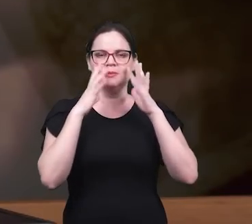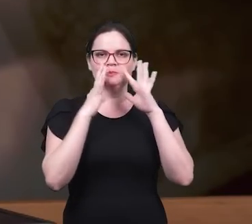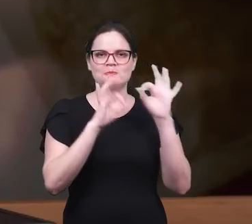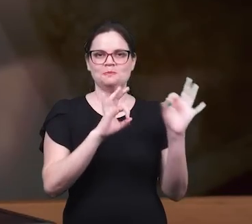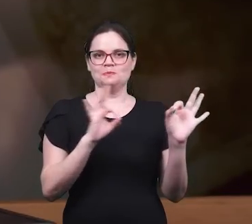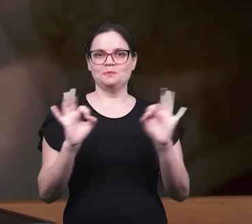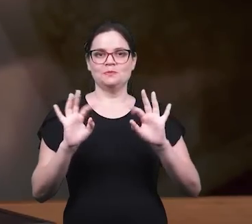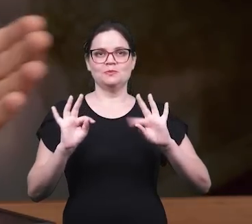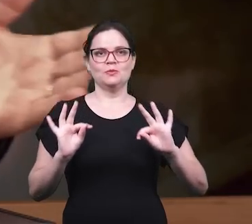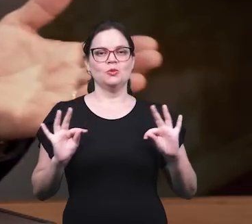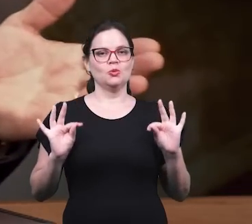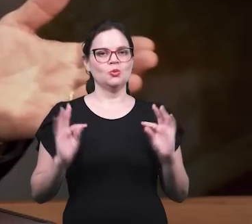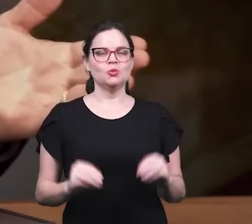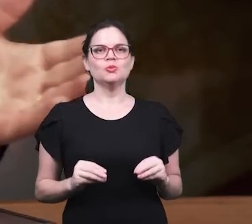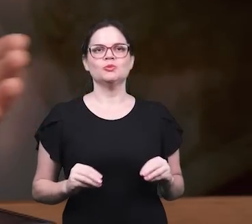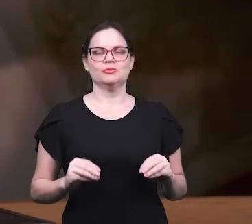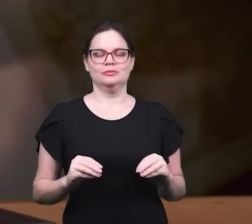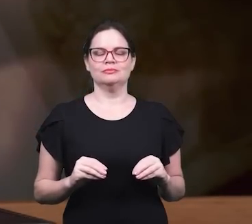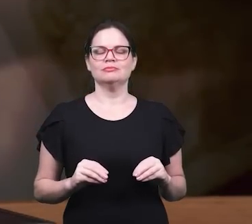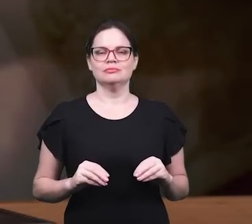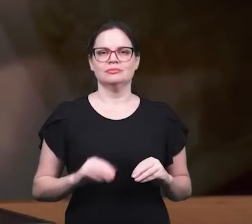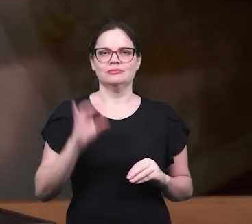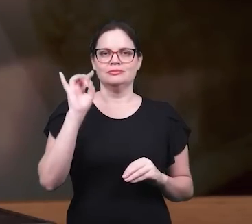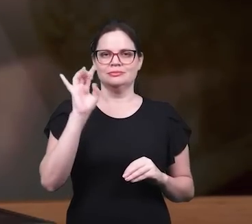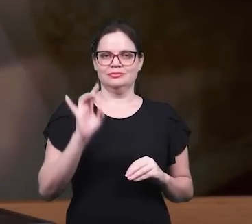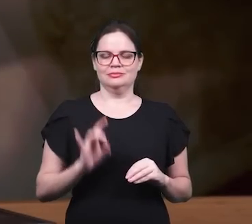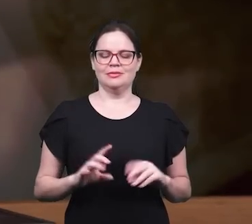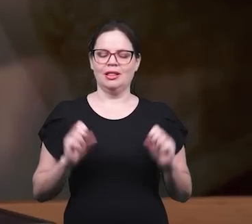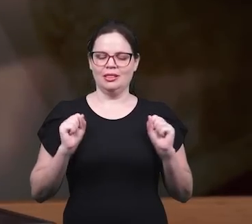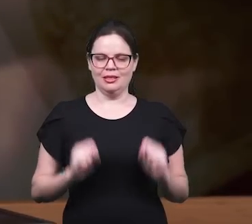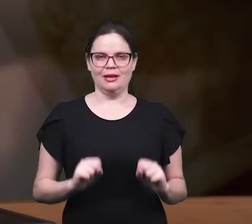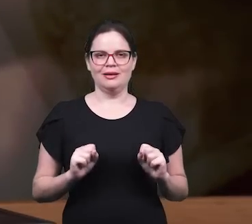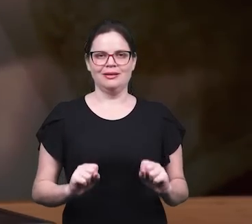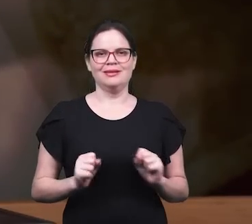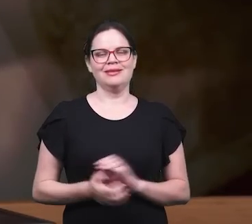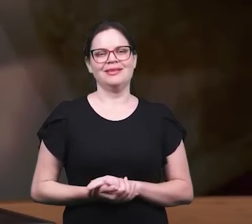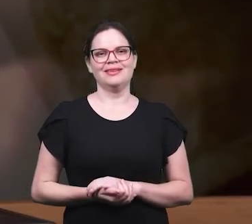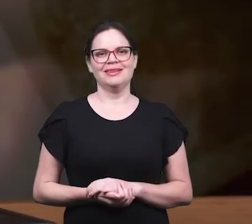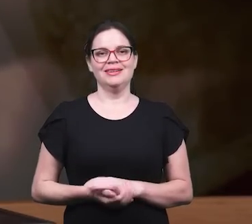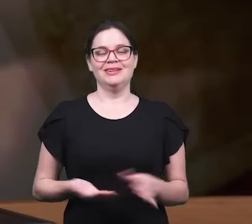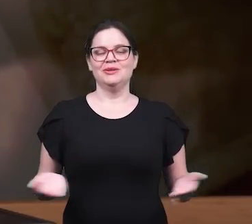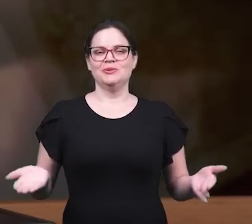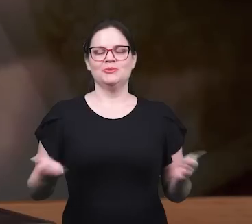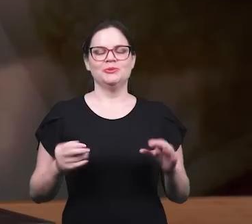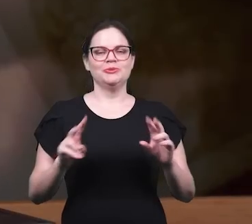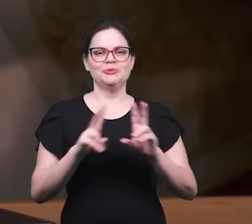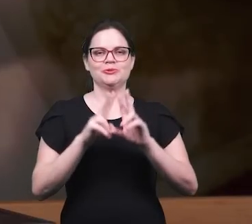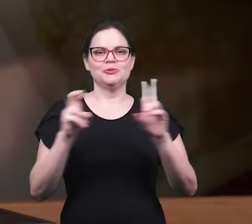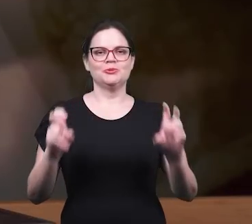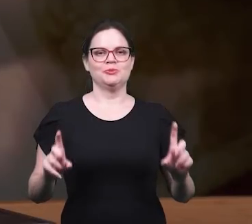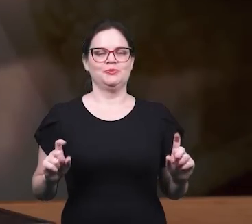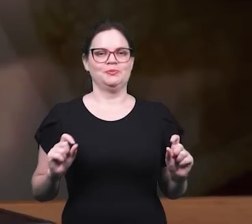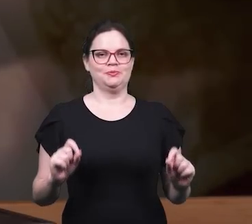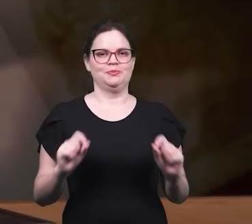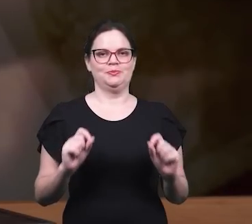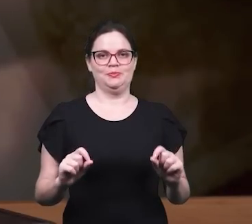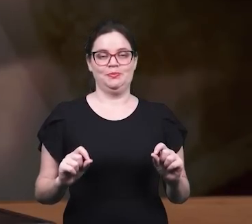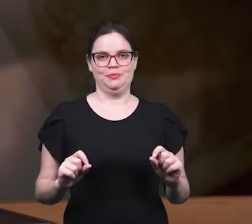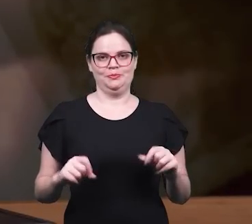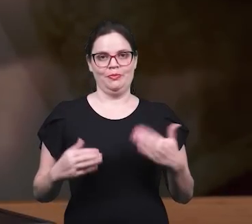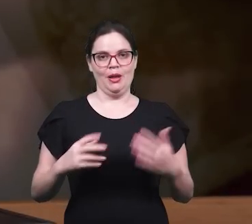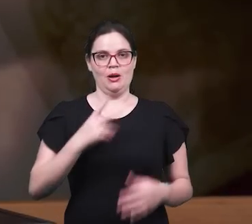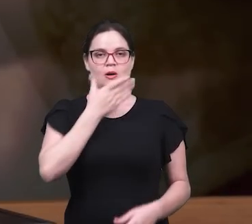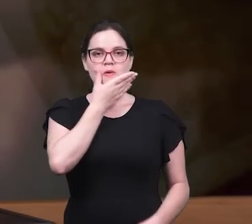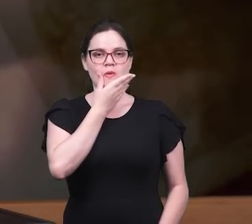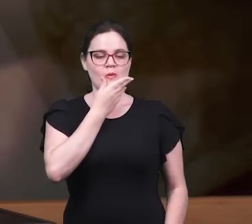acompanhar cada um dos episódios. Hoje o nosso assunto é as